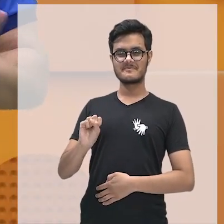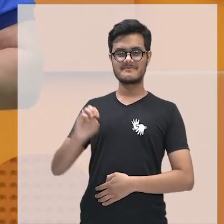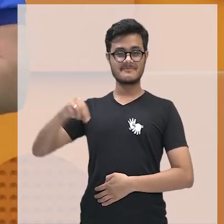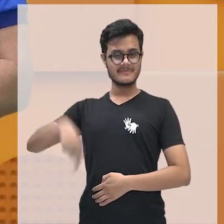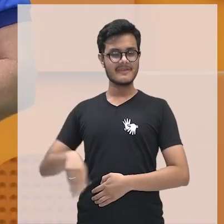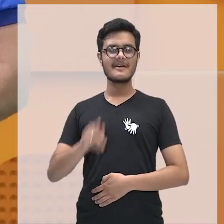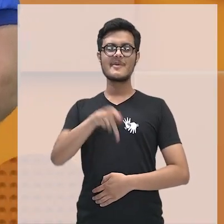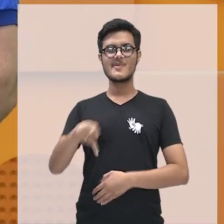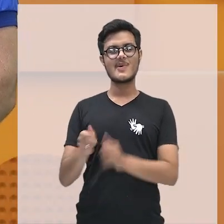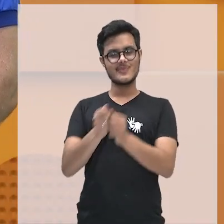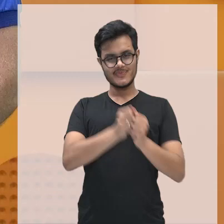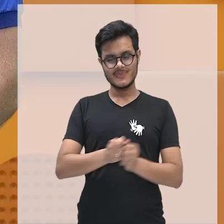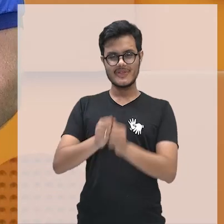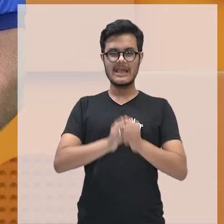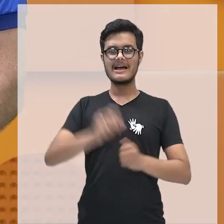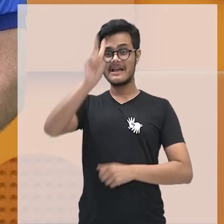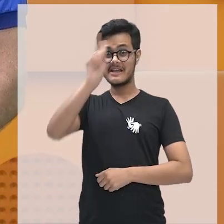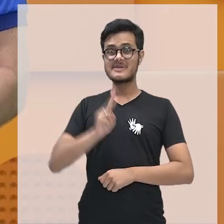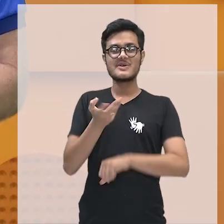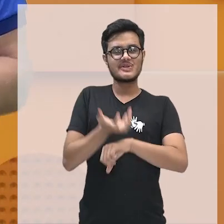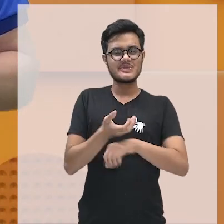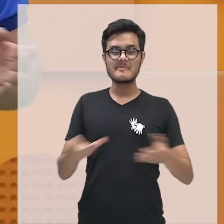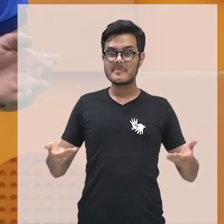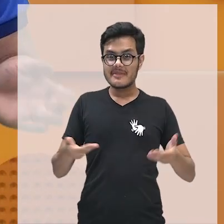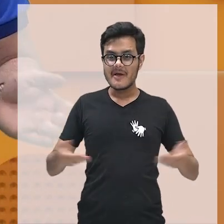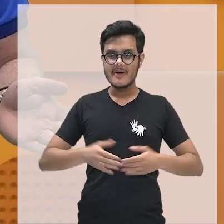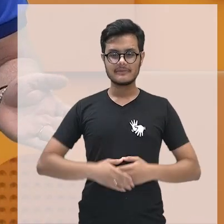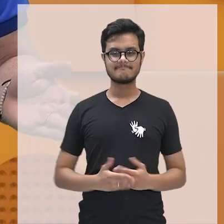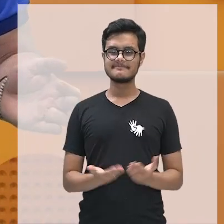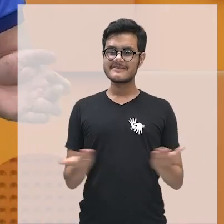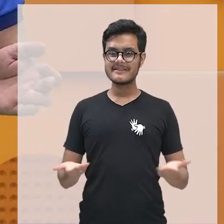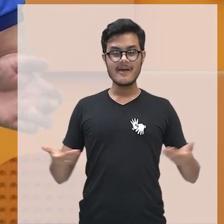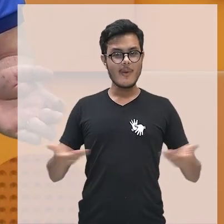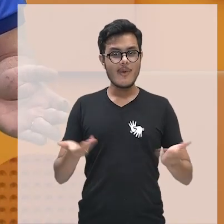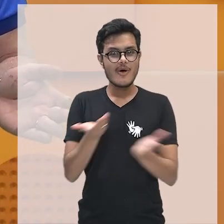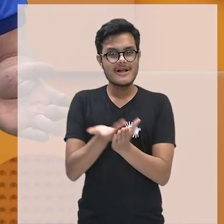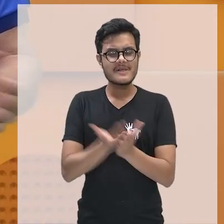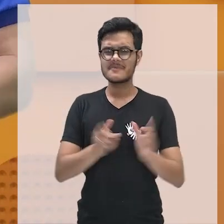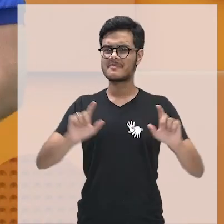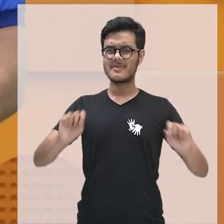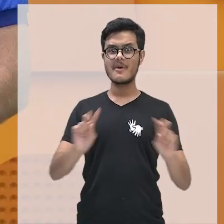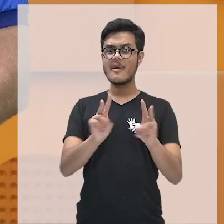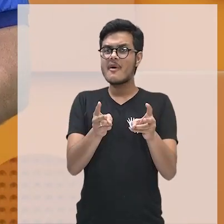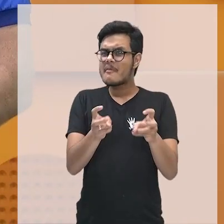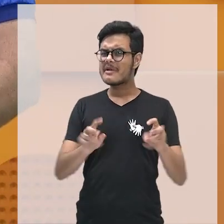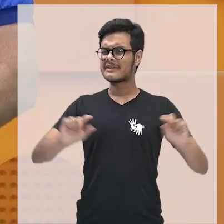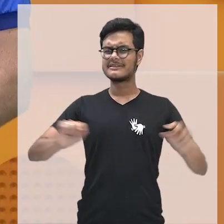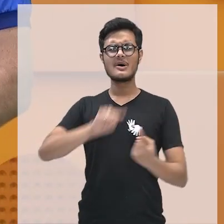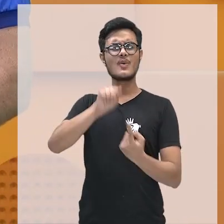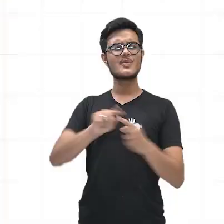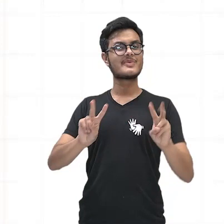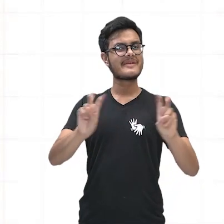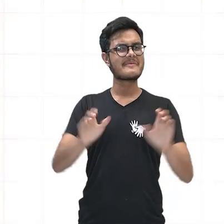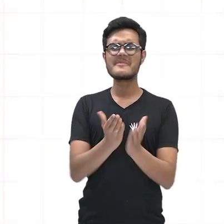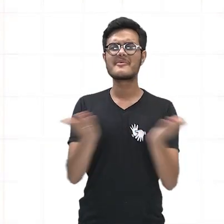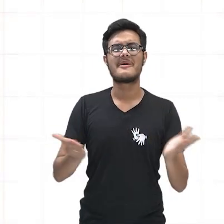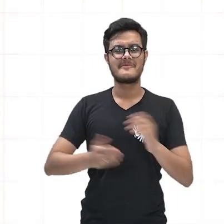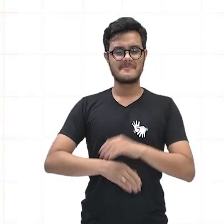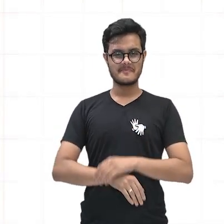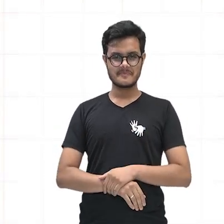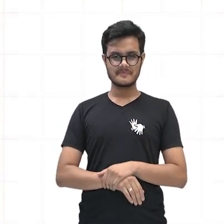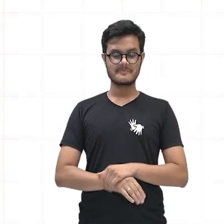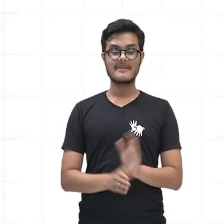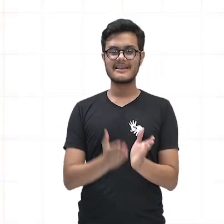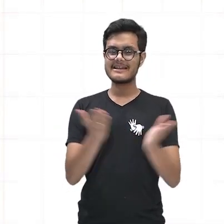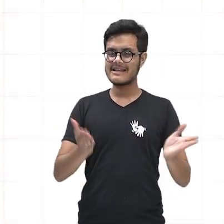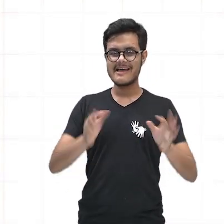serei o seu professor na nossa aula de hoje por falar nesta aula vamos verificar qual é o nosso objeto de conhecimento